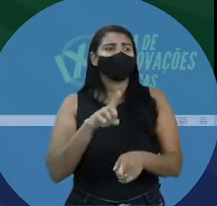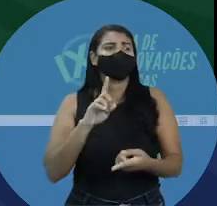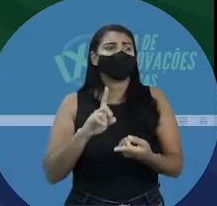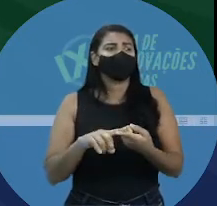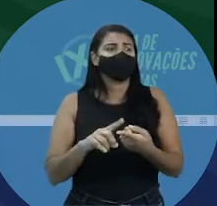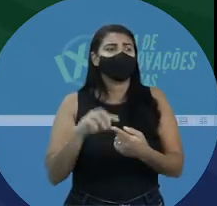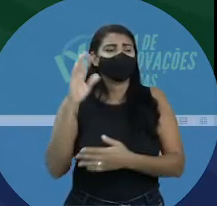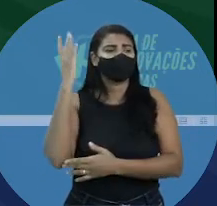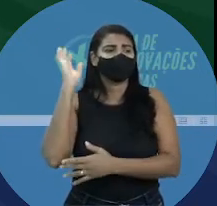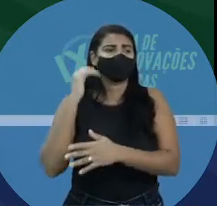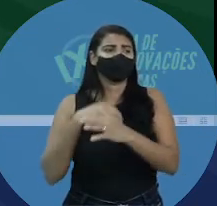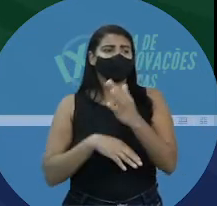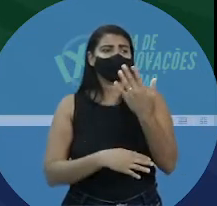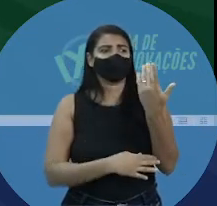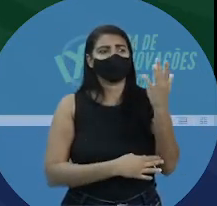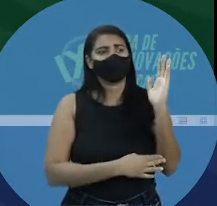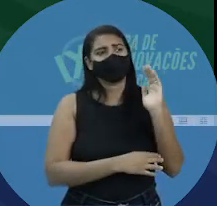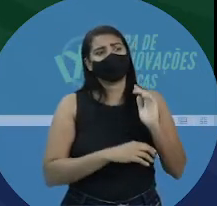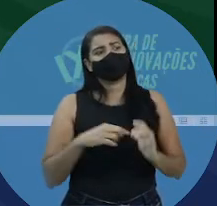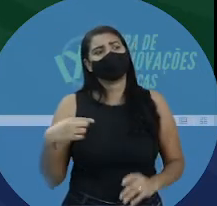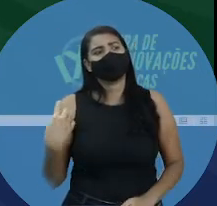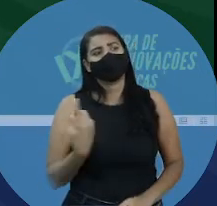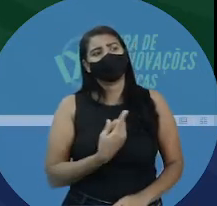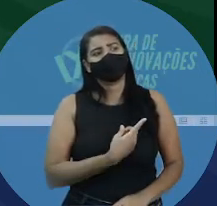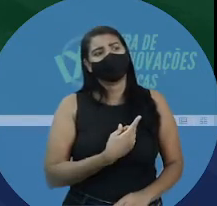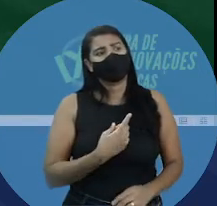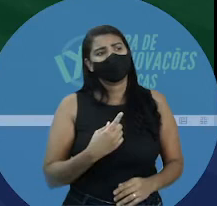natureza e o respeito entre nós. Pode passar.